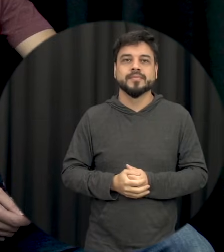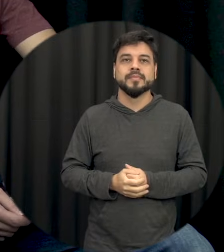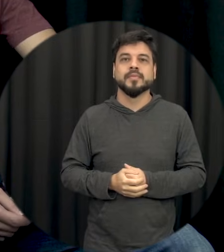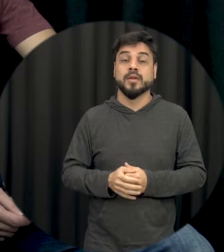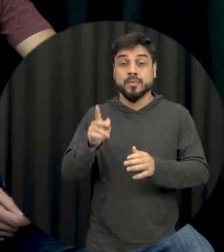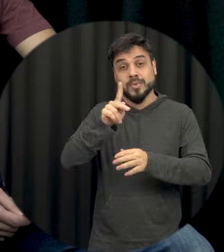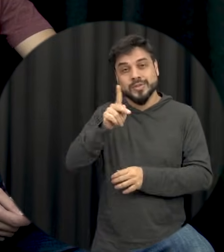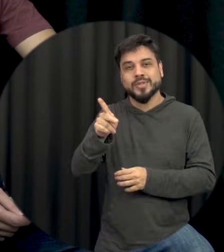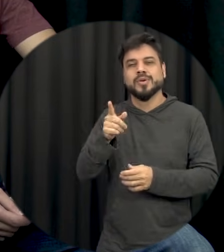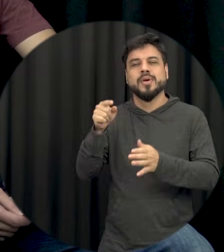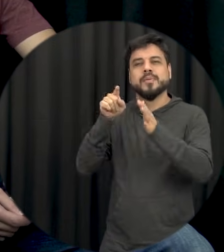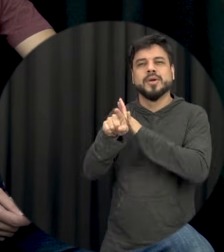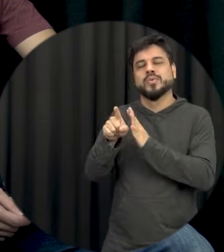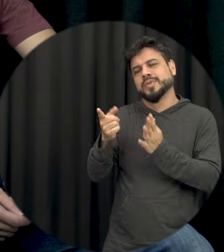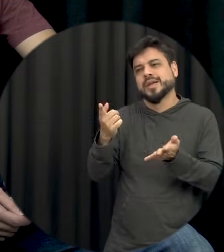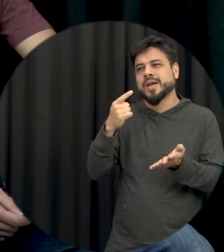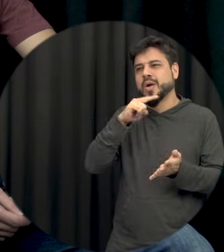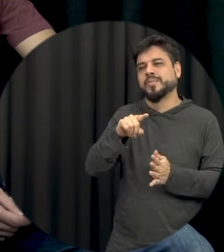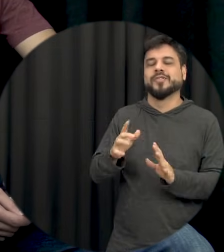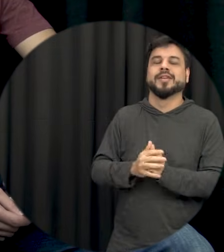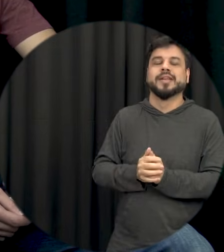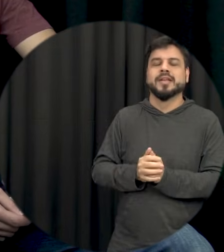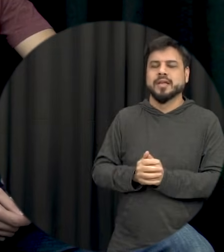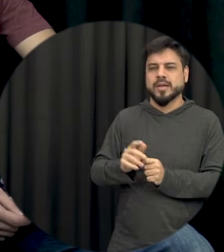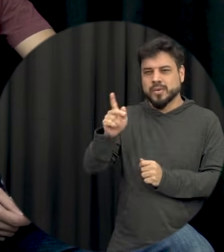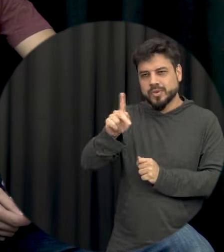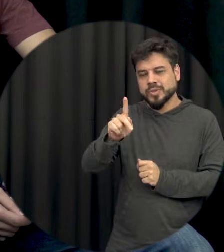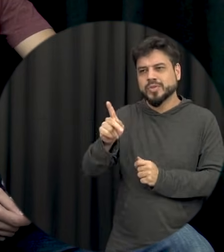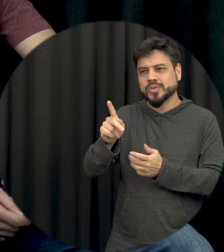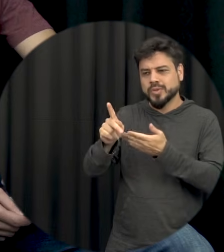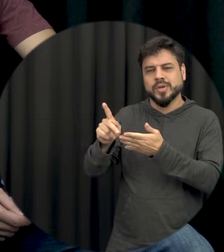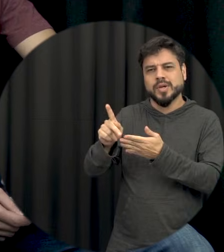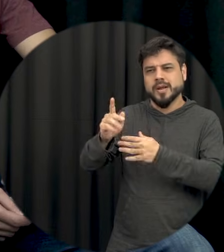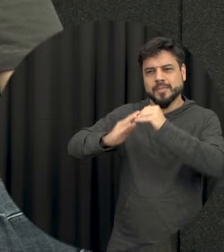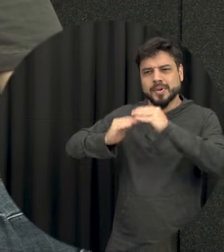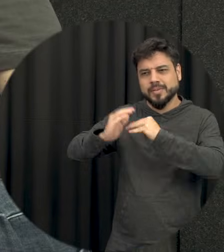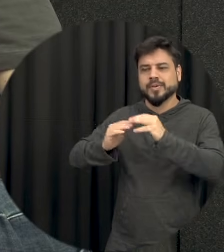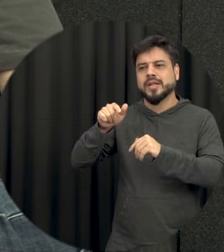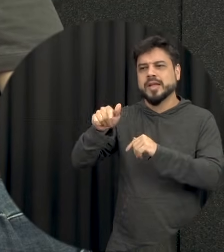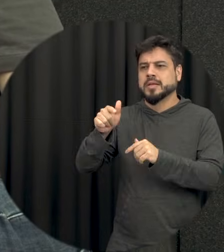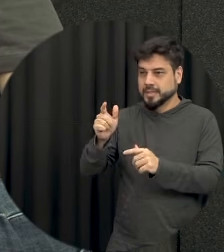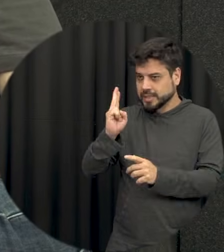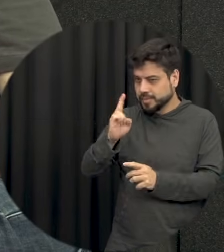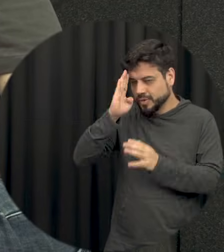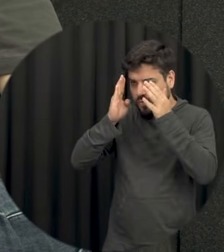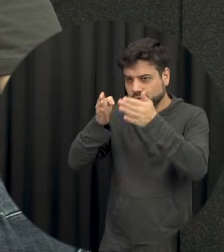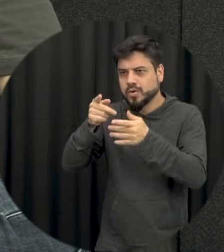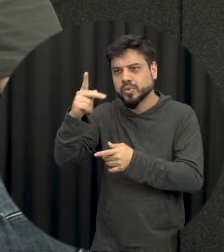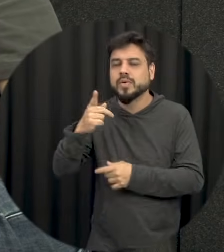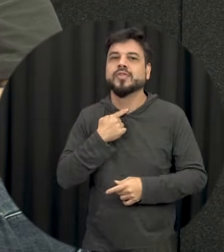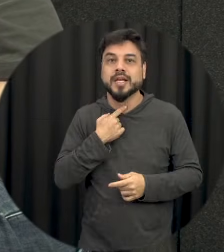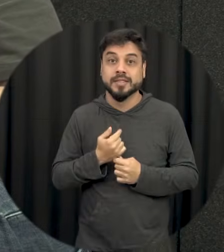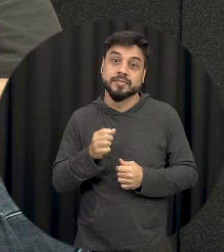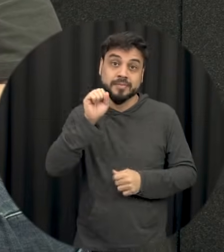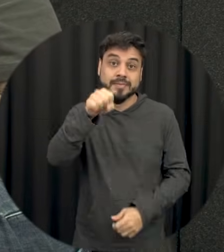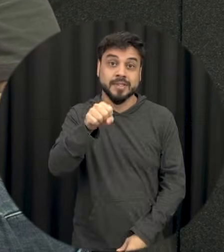óbvia, depois da nossa conversa aqui. A docência sempre esteve no foco profissional? Sim, embora não necessariamente da